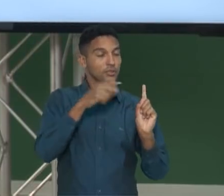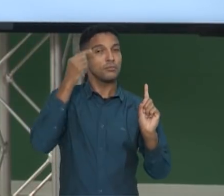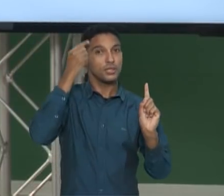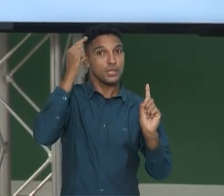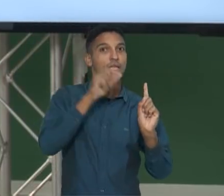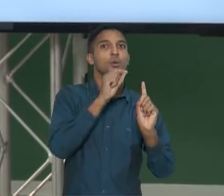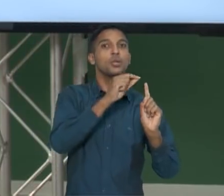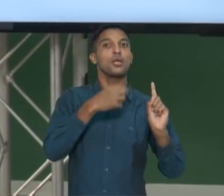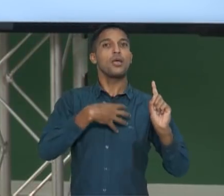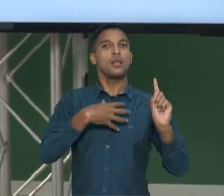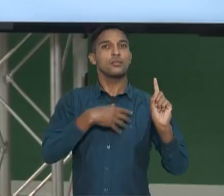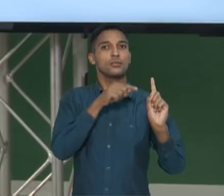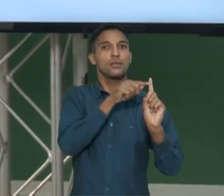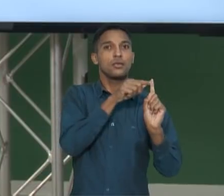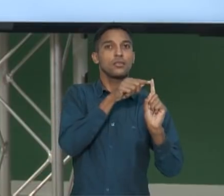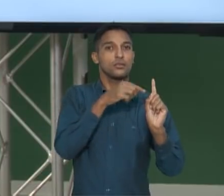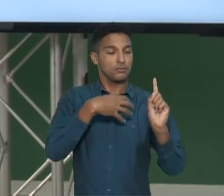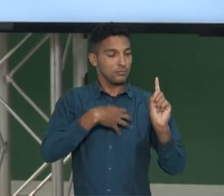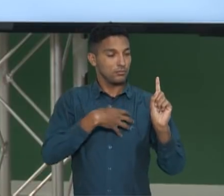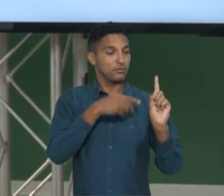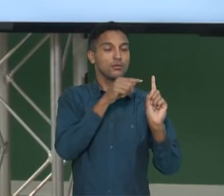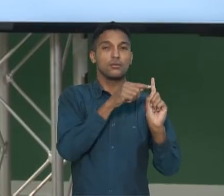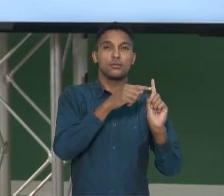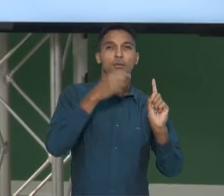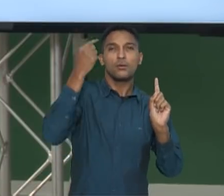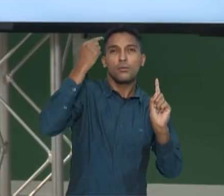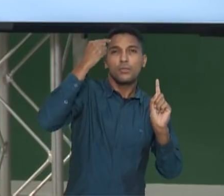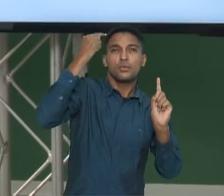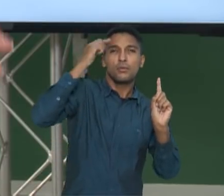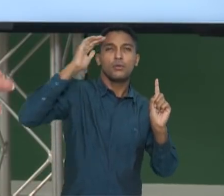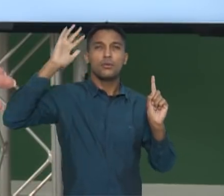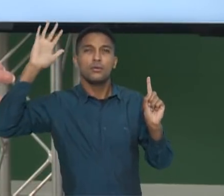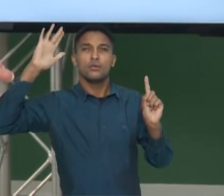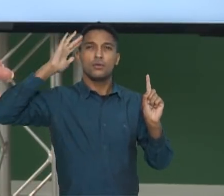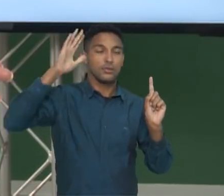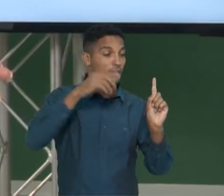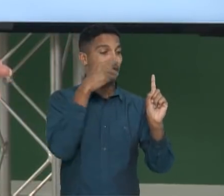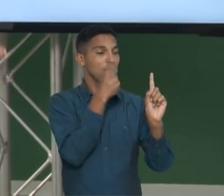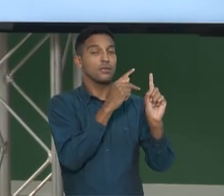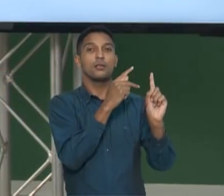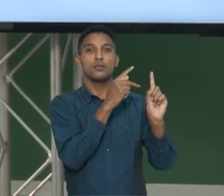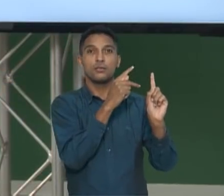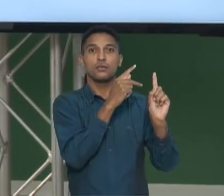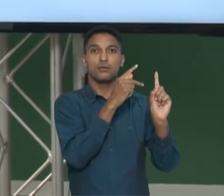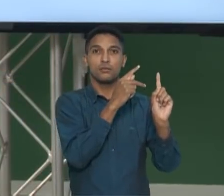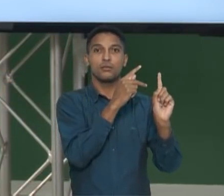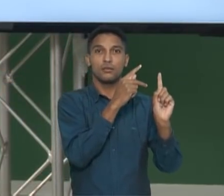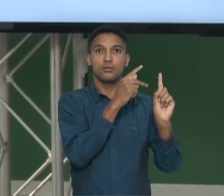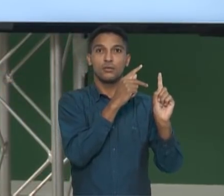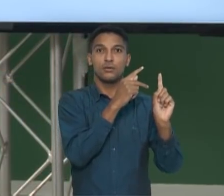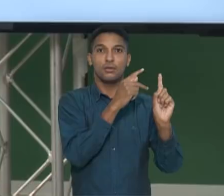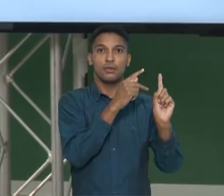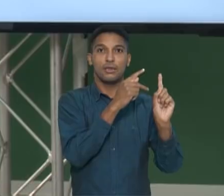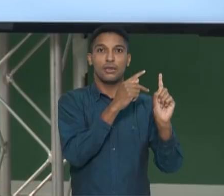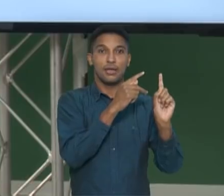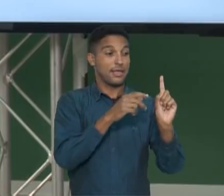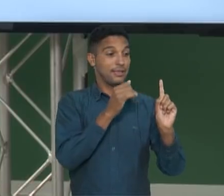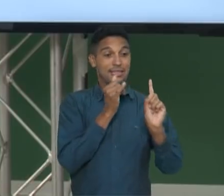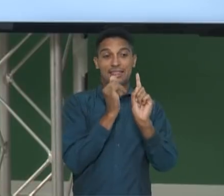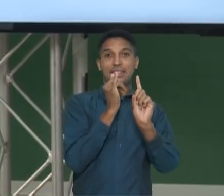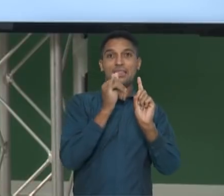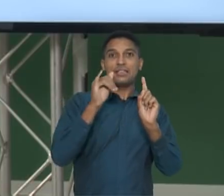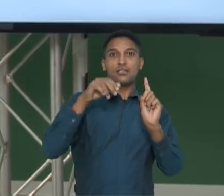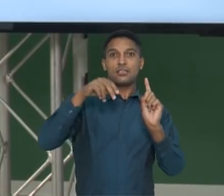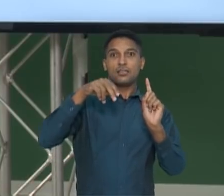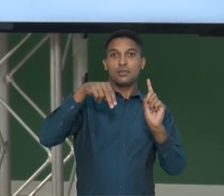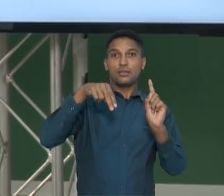que os personagens fazem, né? Quais são os pensamentos, as imaginações. Né? Então, aparentemente, ele não é só um narrador